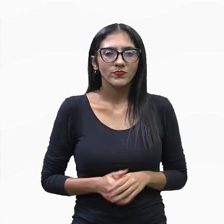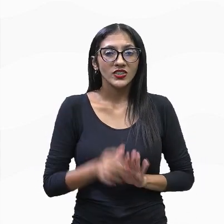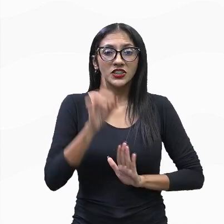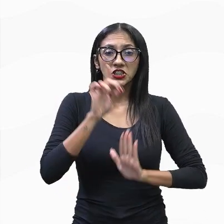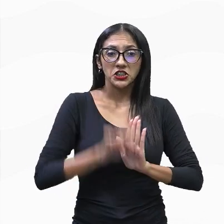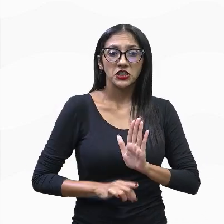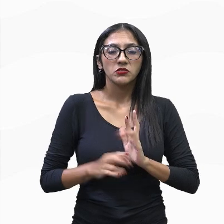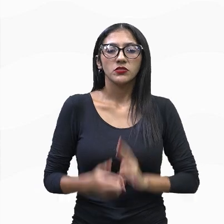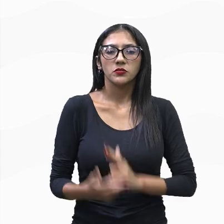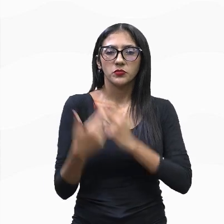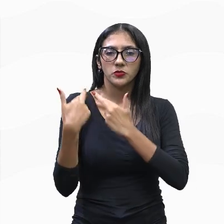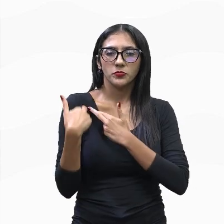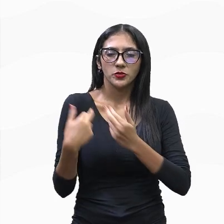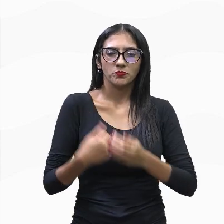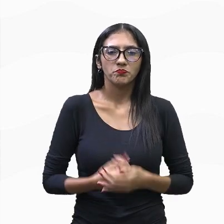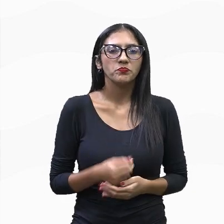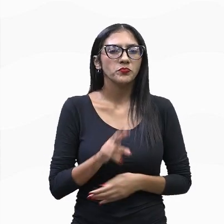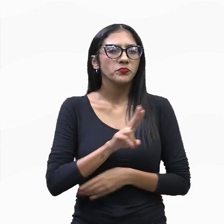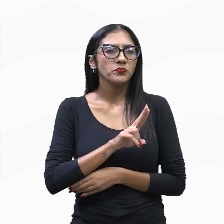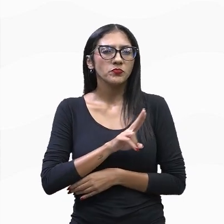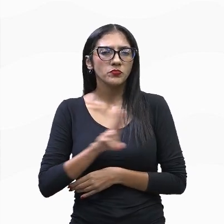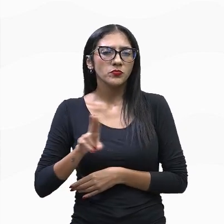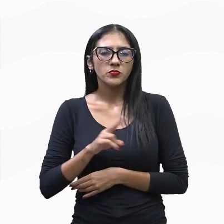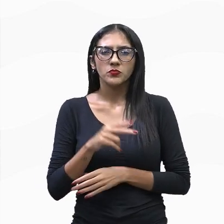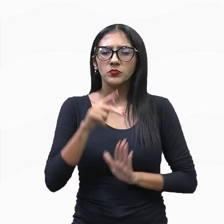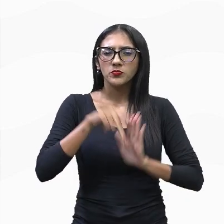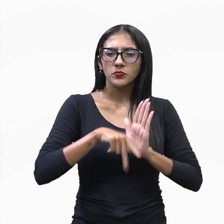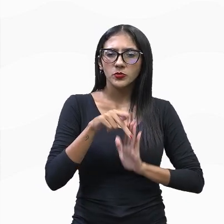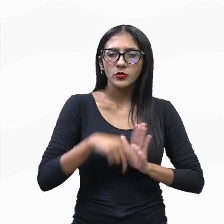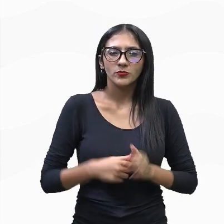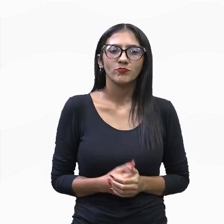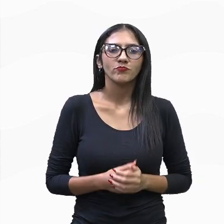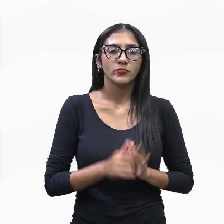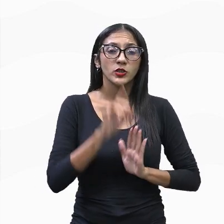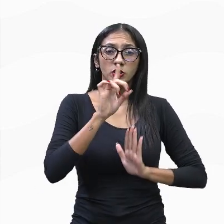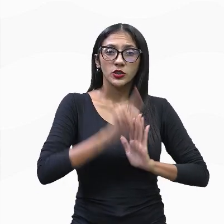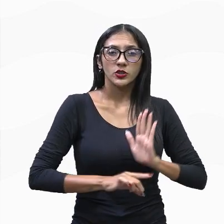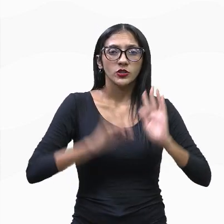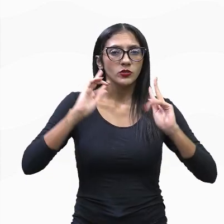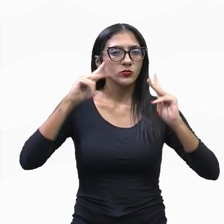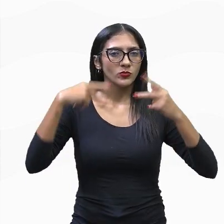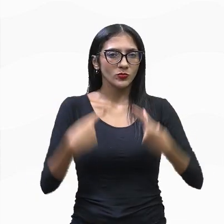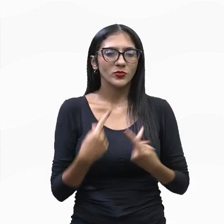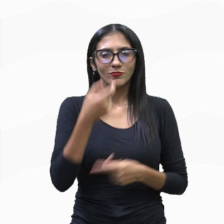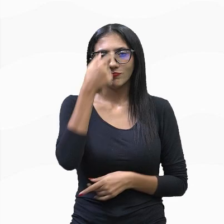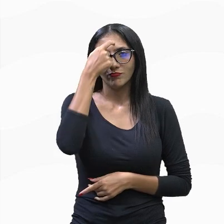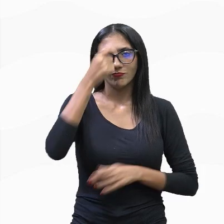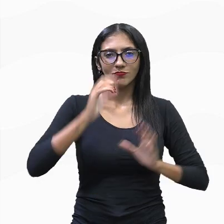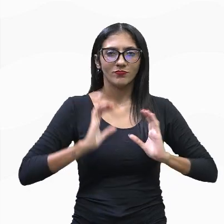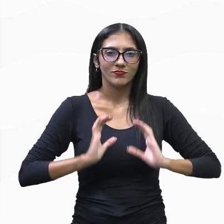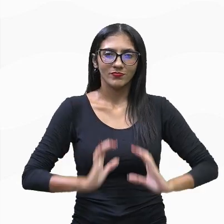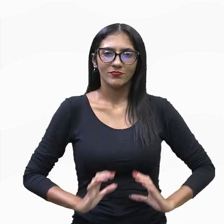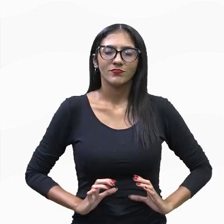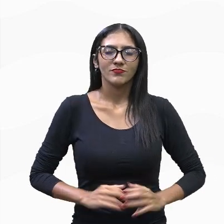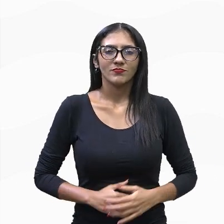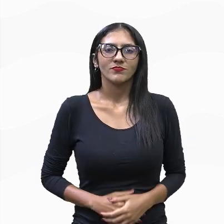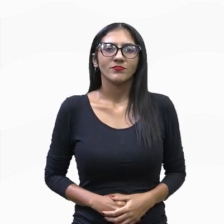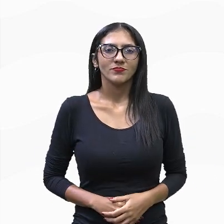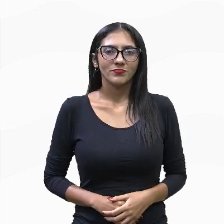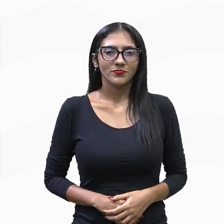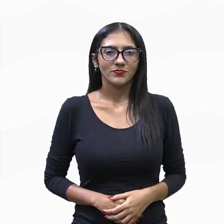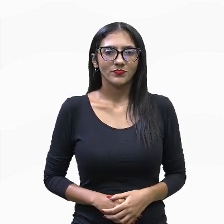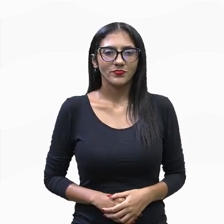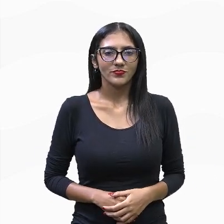e deveres. Nome do projeto 3, direitos humanos e cidadania. Bom,